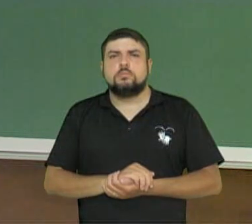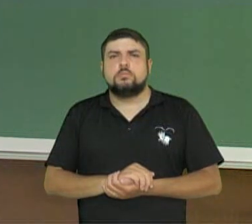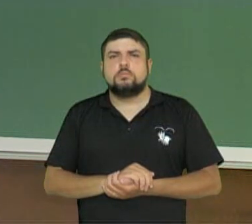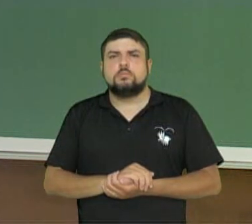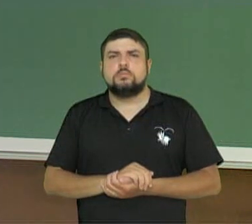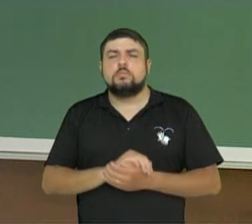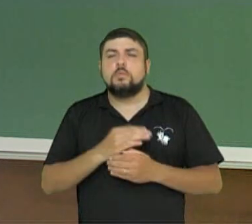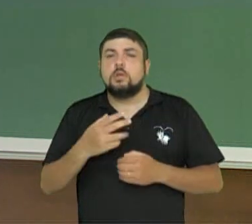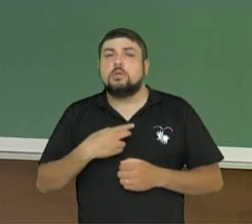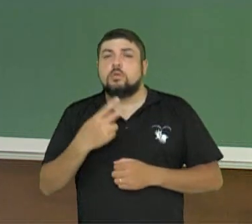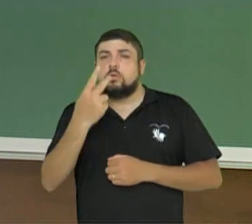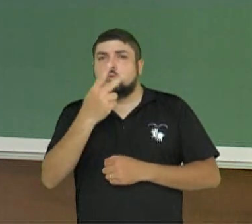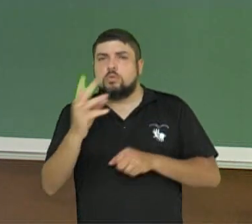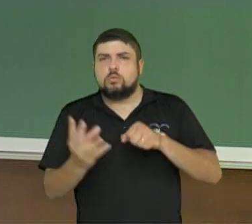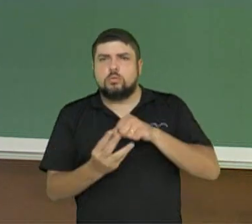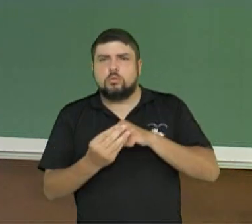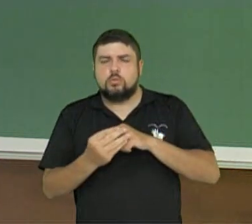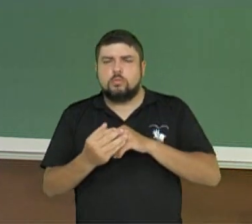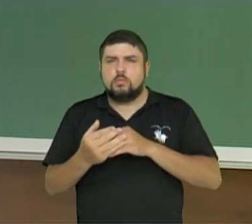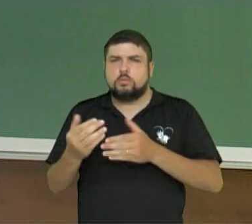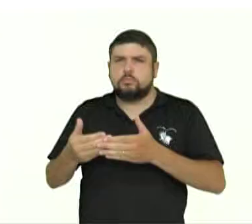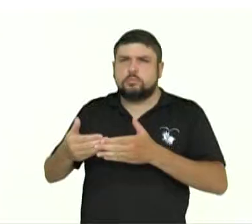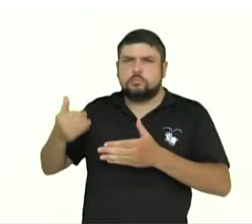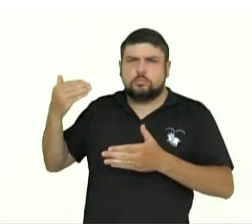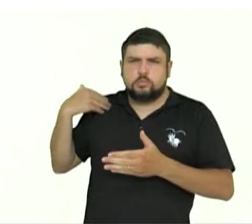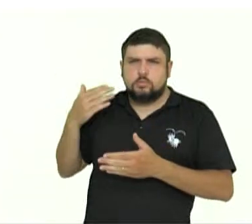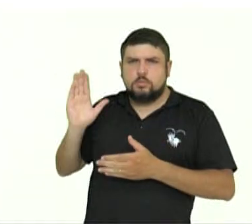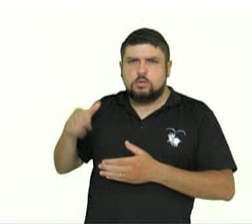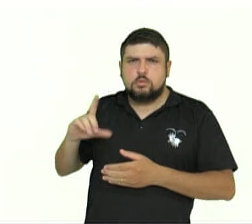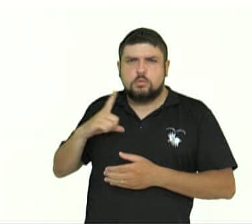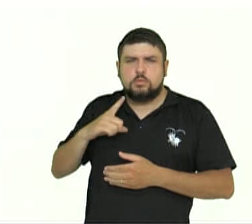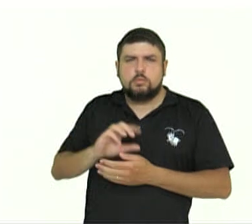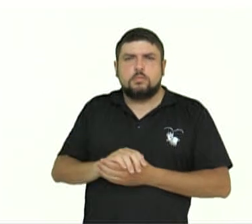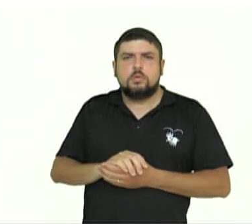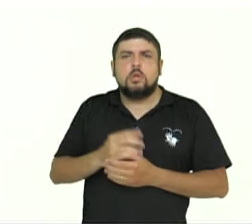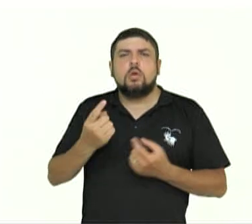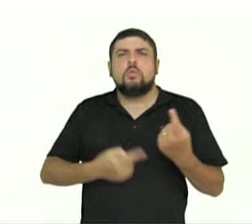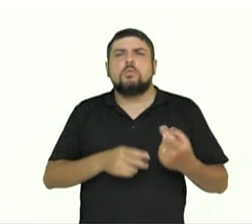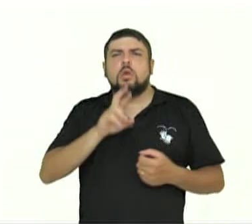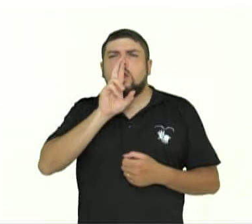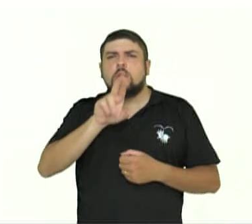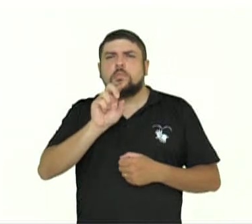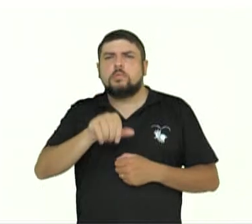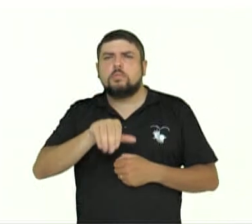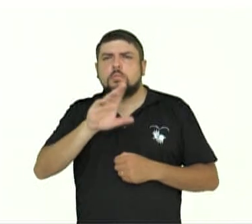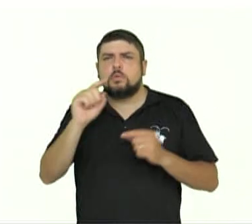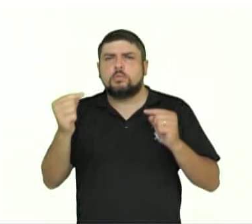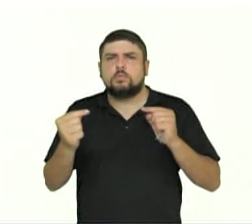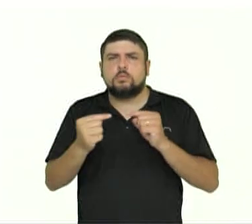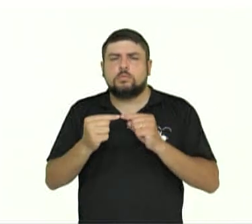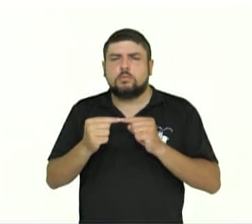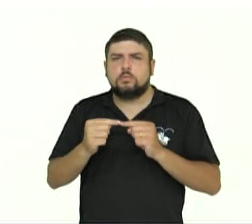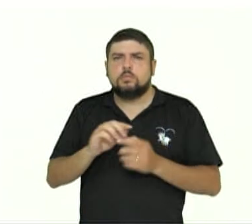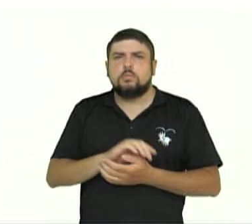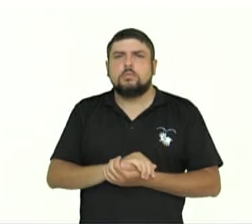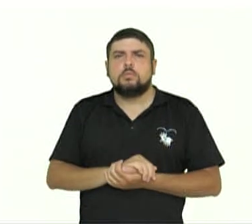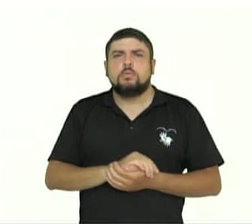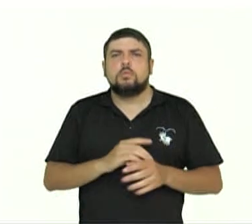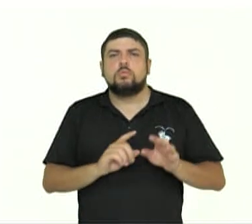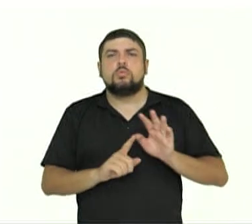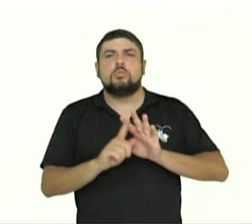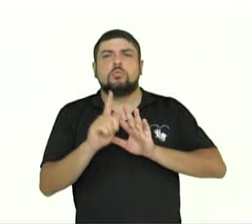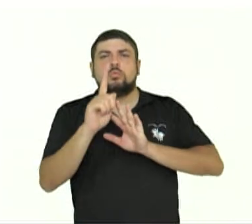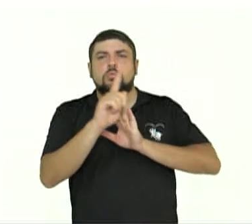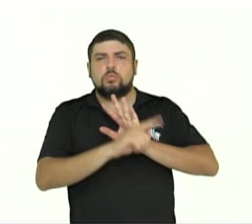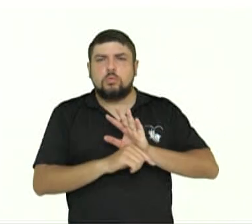os conhecimentos que você já tem, señala a resposta mais adequada que define o gênero historieta.